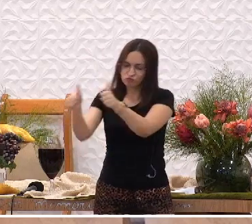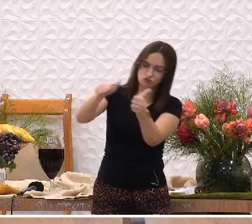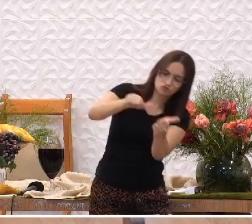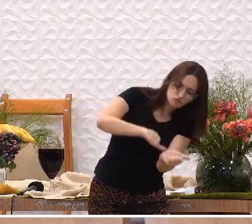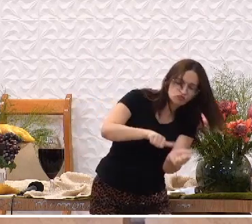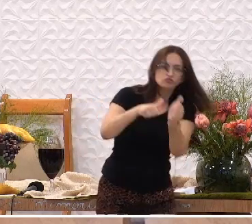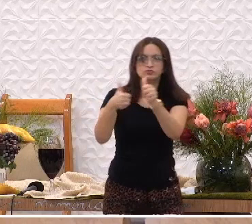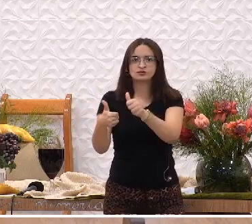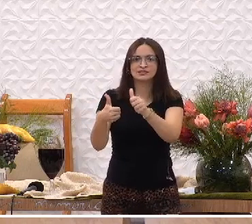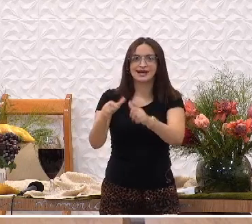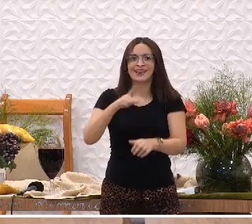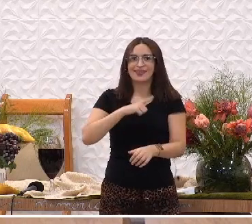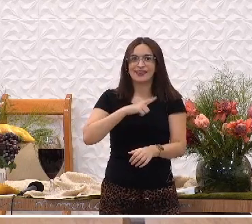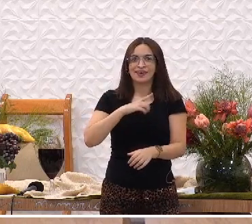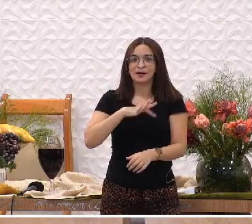da janela ali.